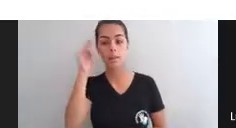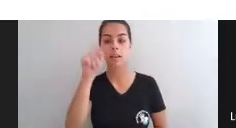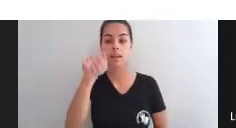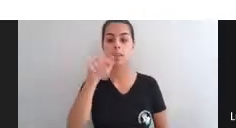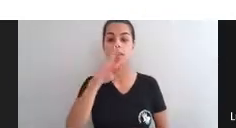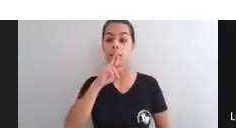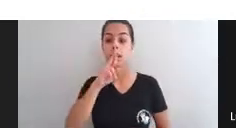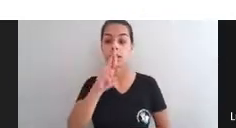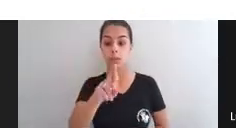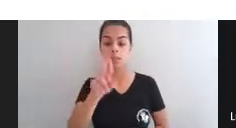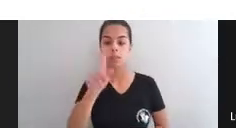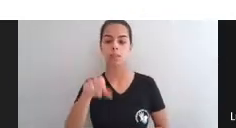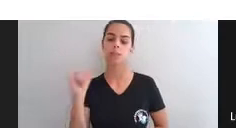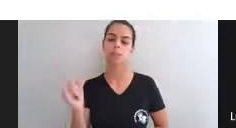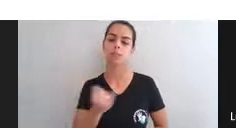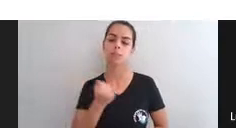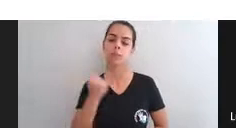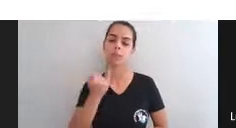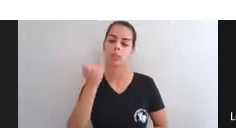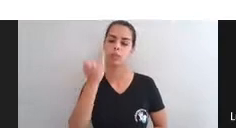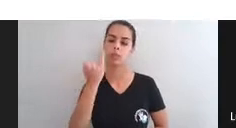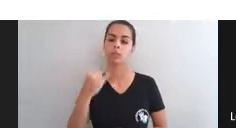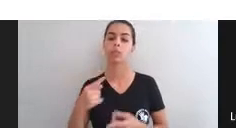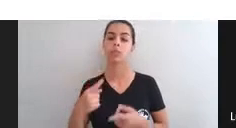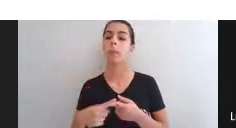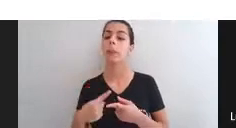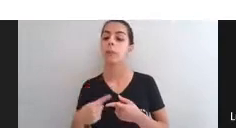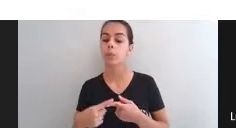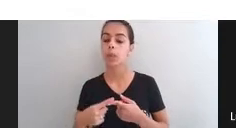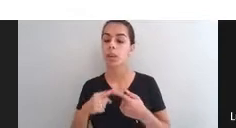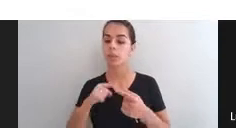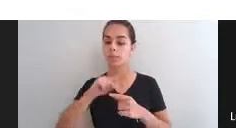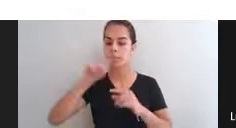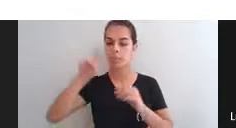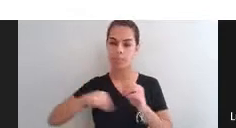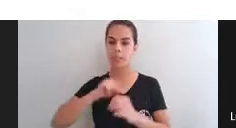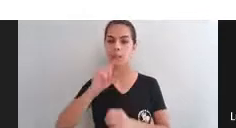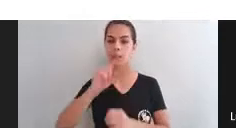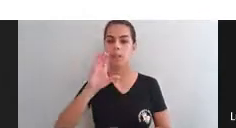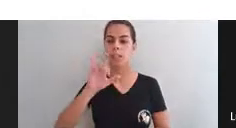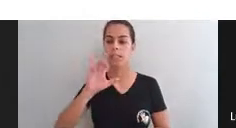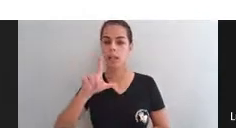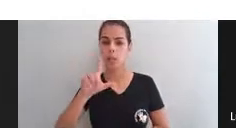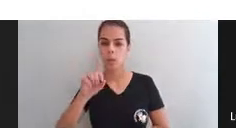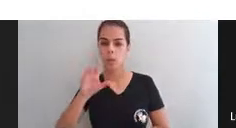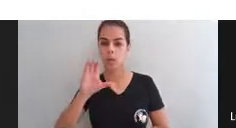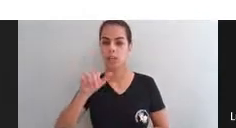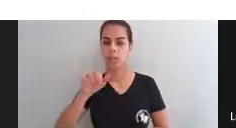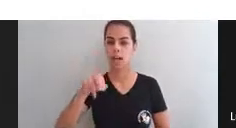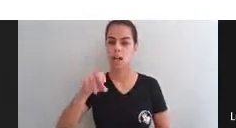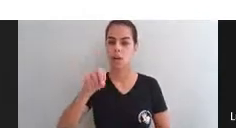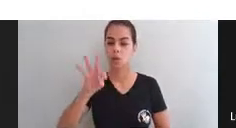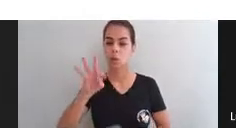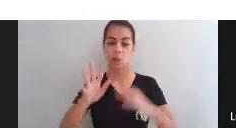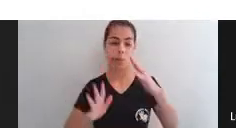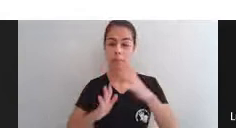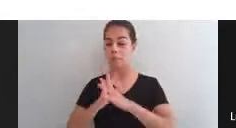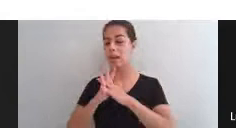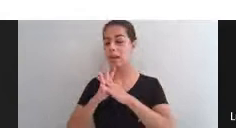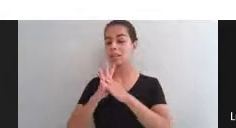é fundamental. Porque, visto que o ciclo de Carnot é o máximo de eficiência que a gente